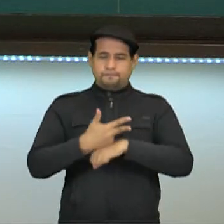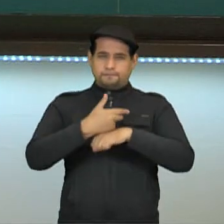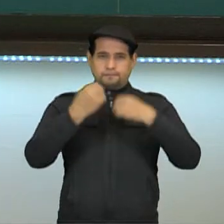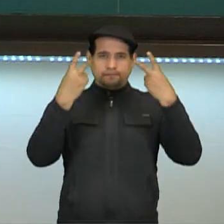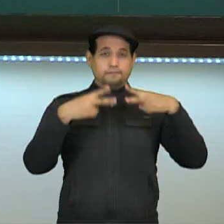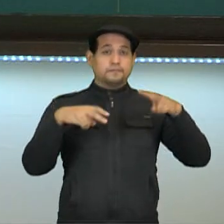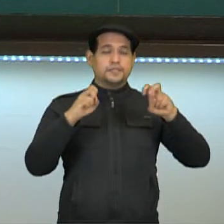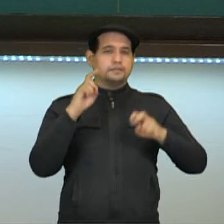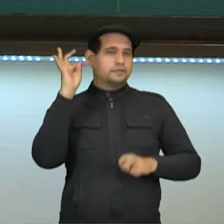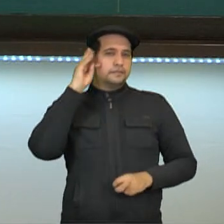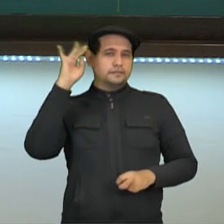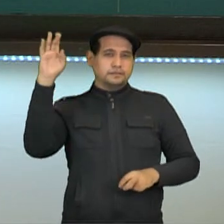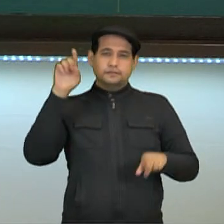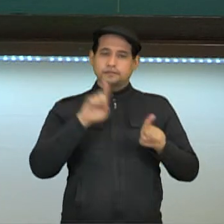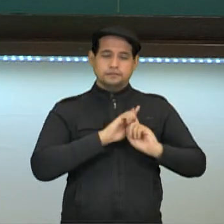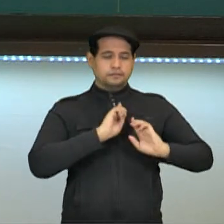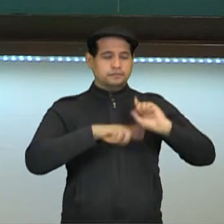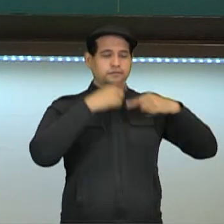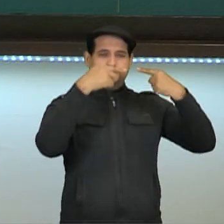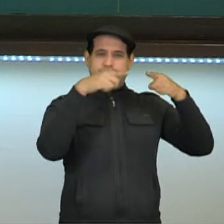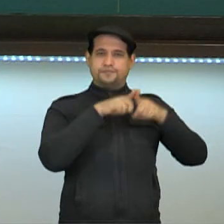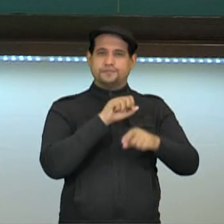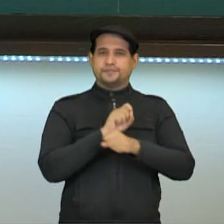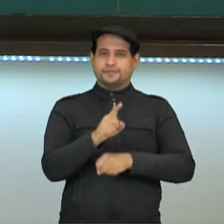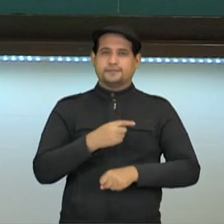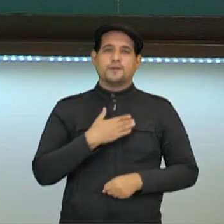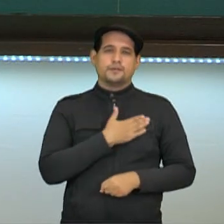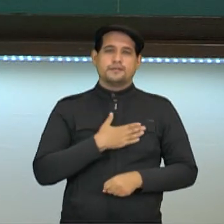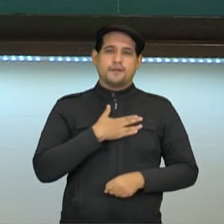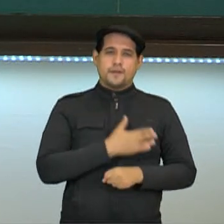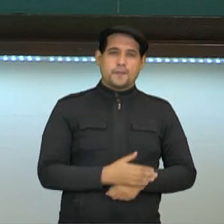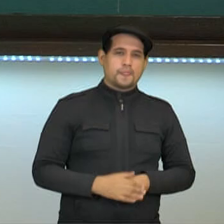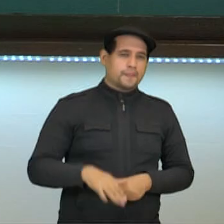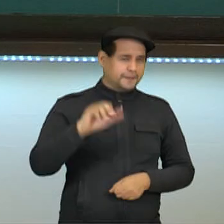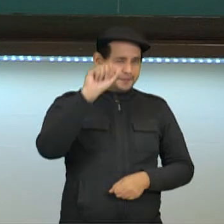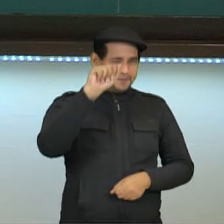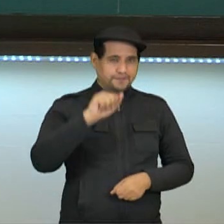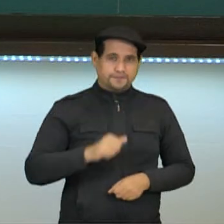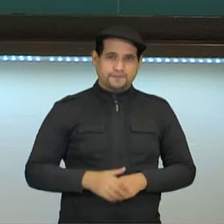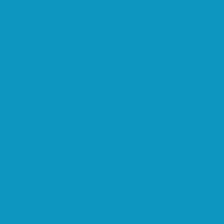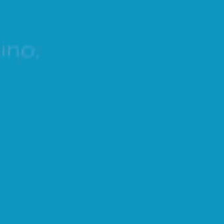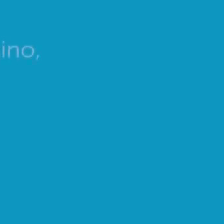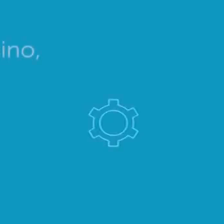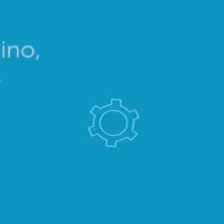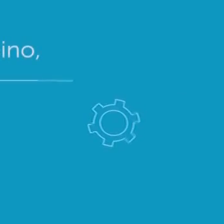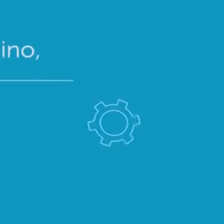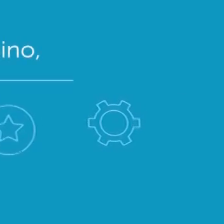falamos sobre a teoria sintética da evolução, espero que vocês tenham gostado e até breve!